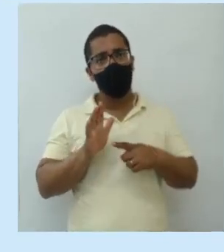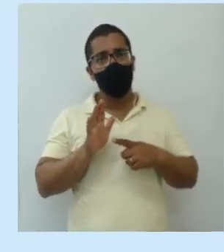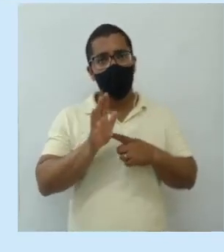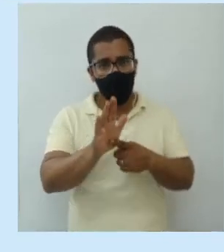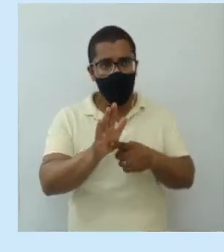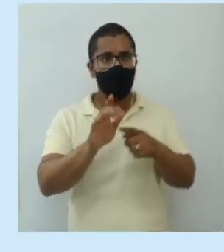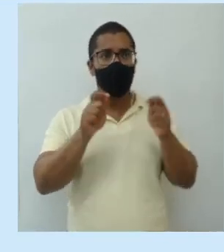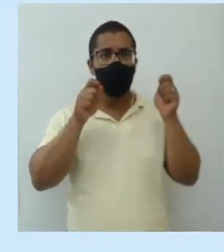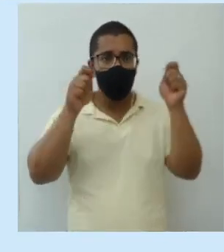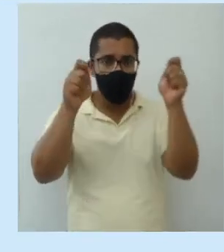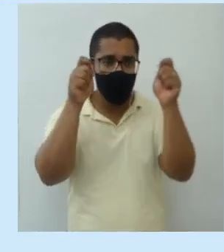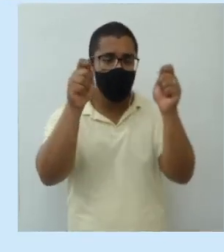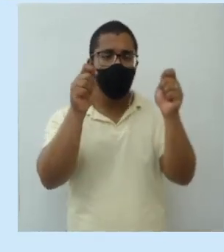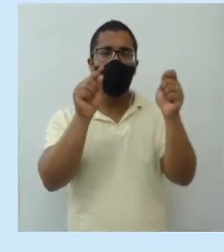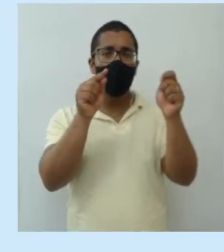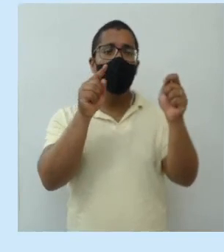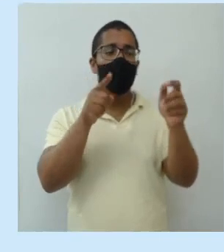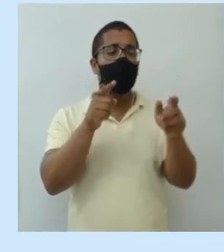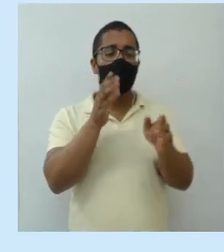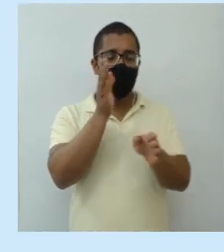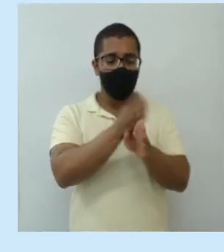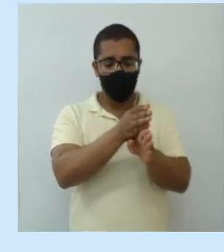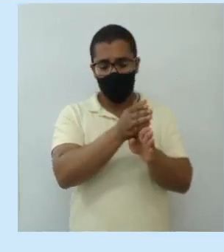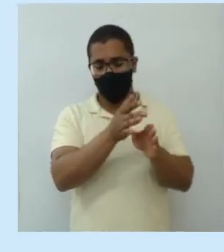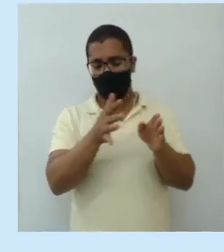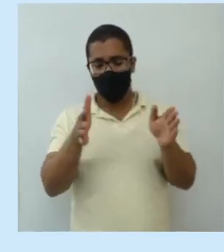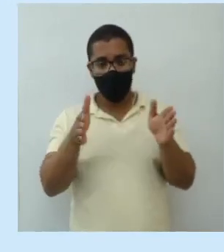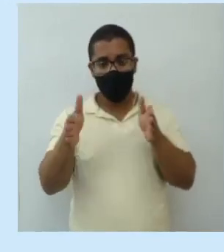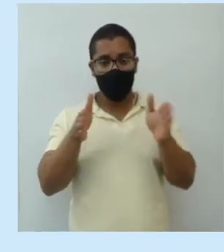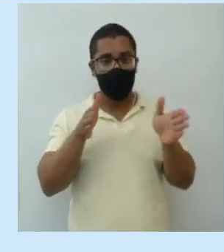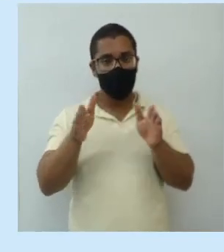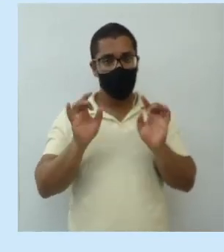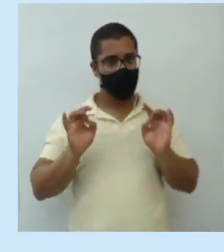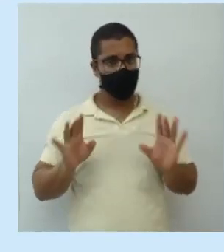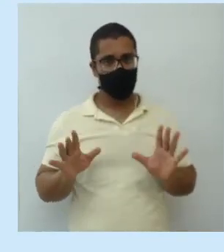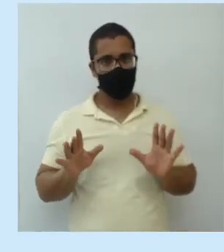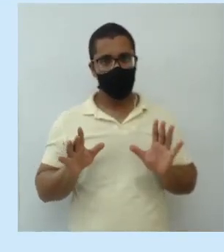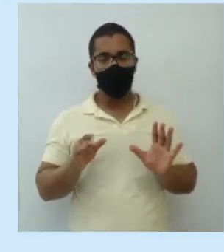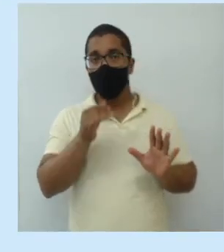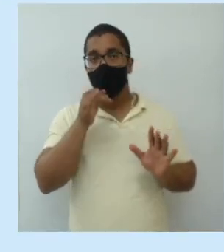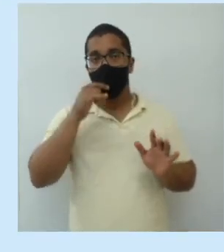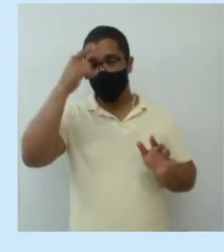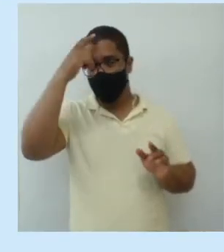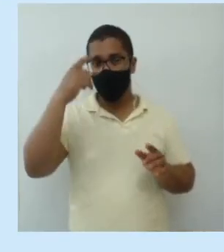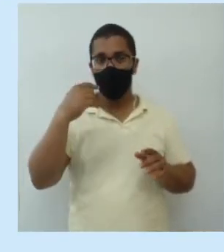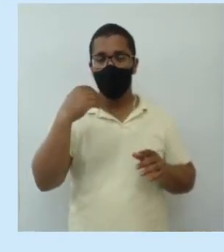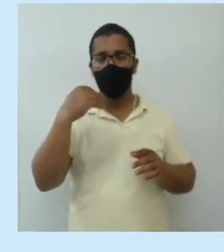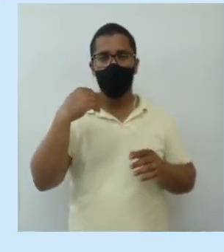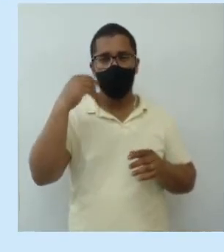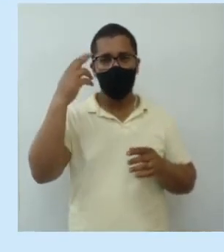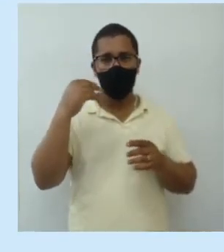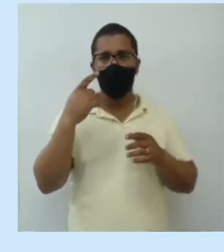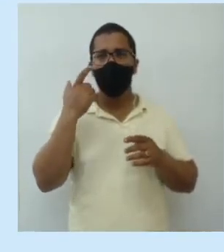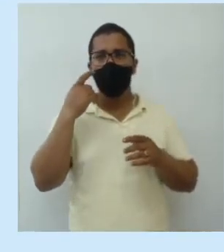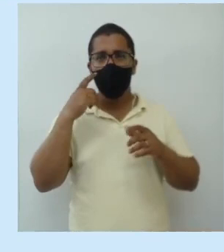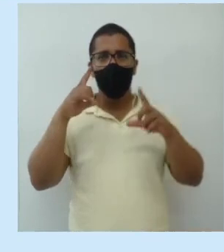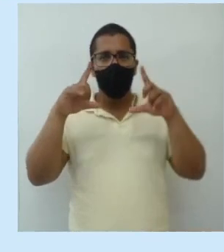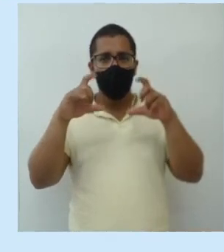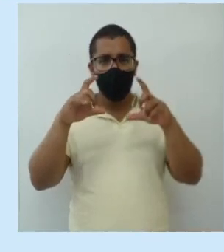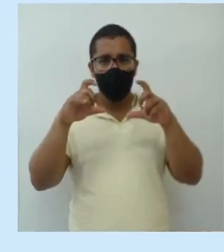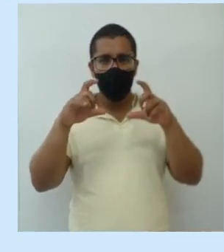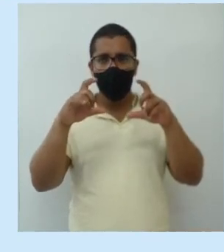reivindicar algo que é momentâneo. Como no caso dos caras pintados, que é a foto que está centralizada